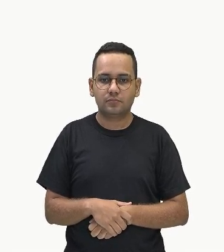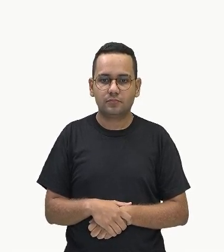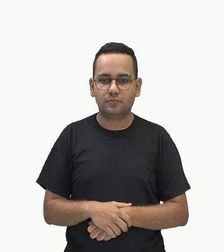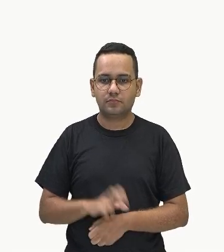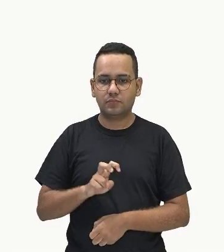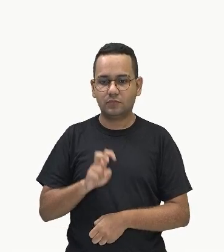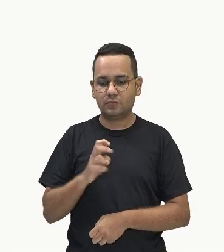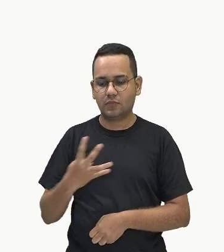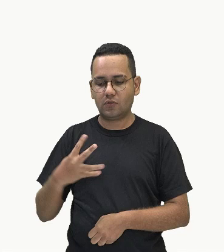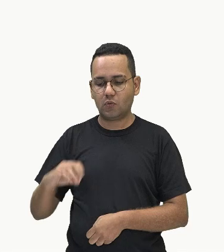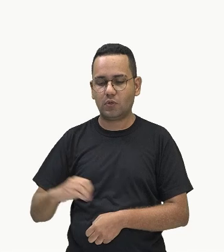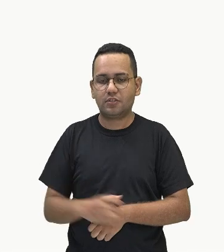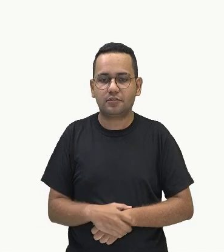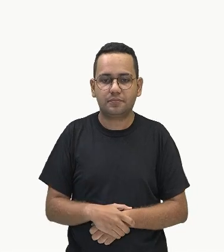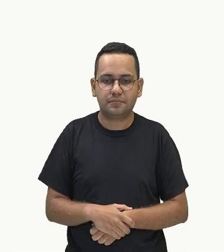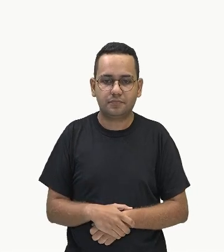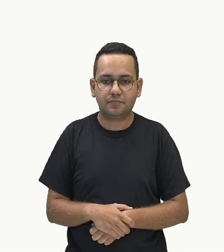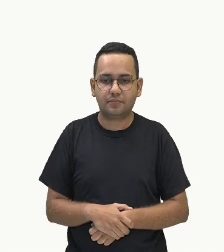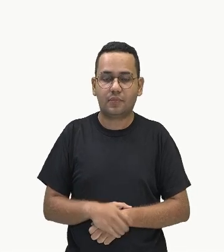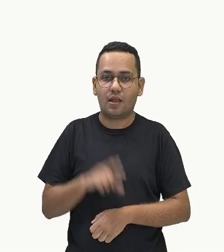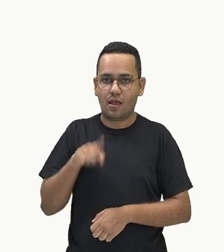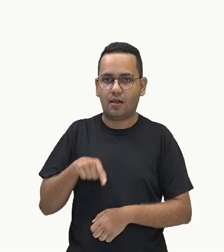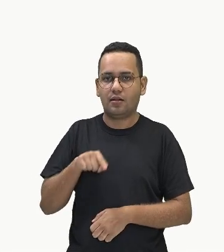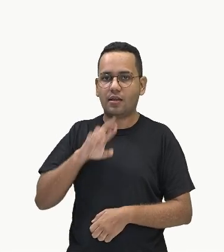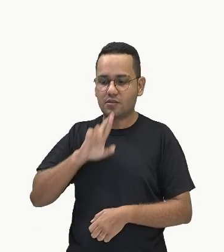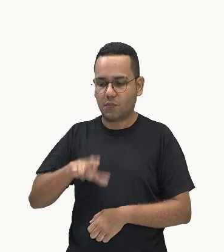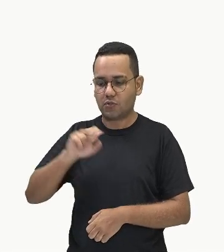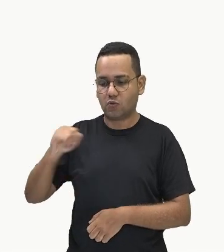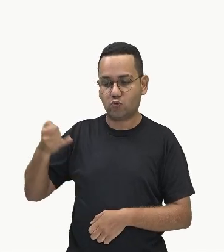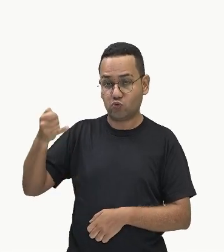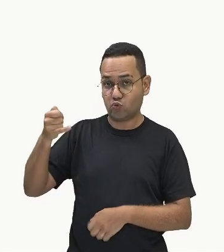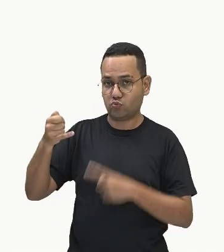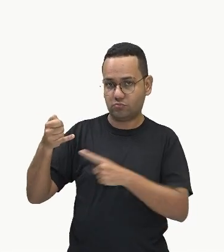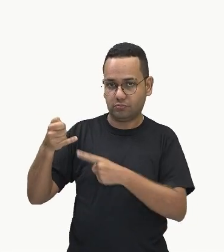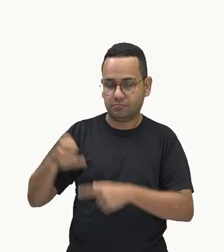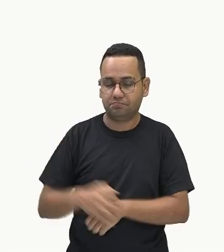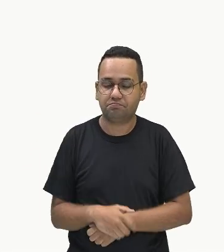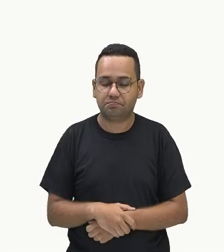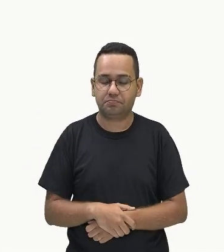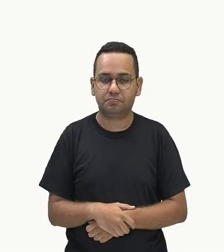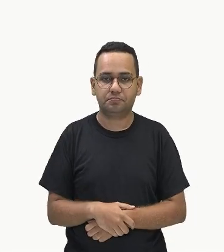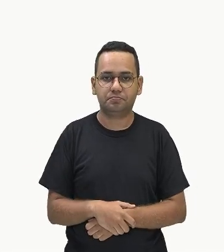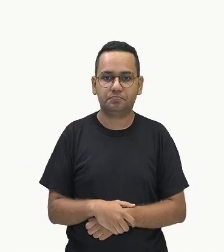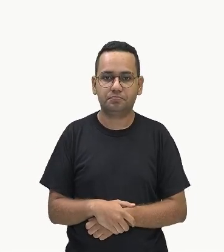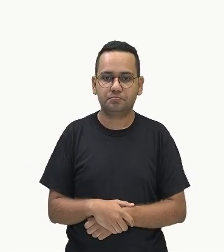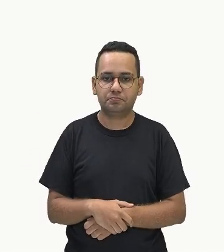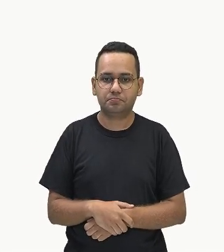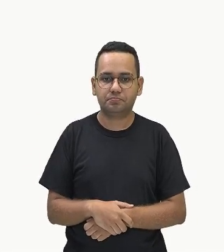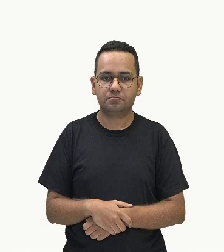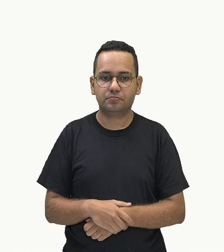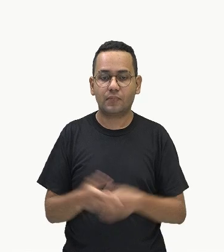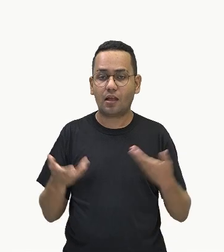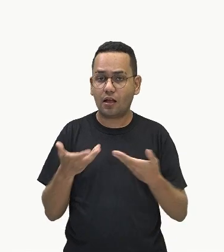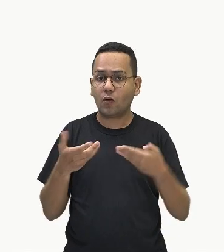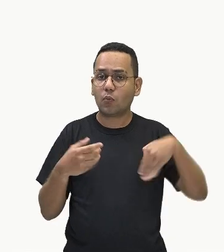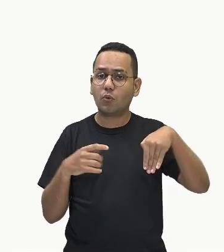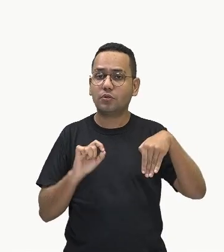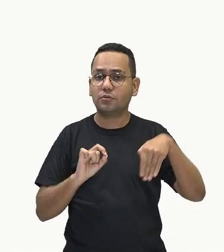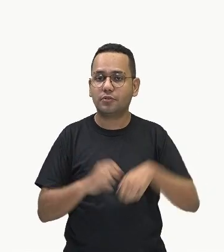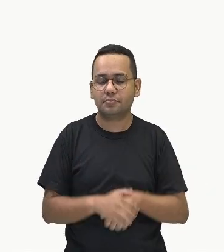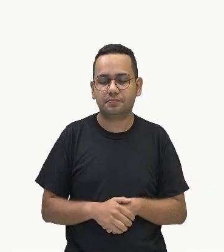540. Então, esse aqui é o valor, né, do juros. E aí, o meu montante vai ser quem?